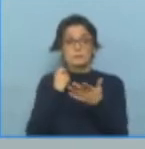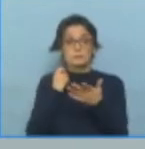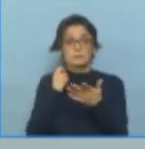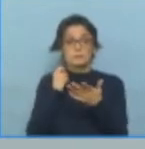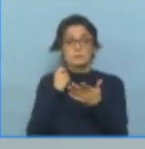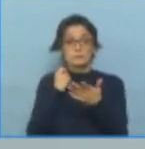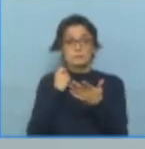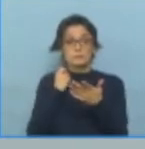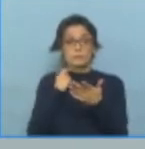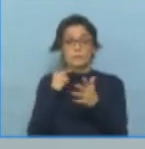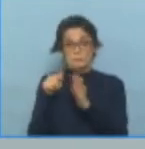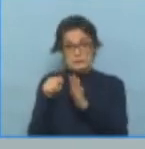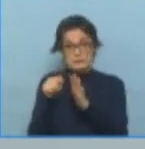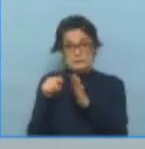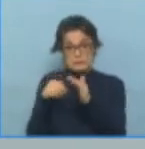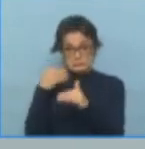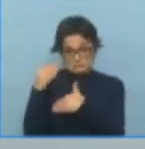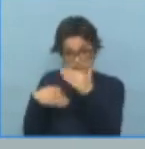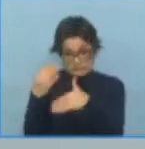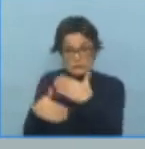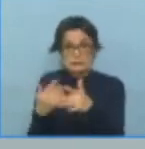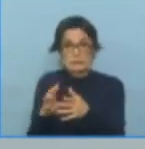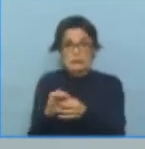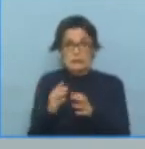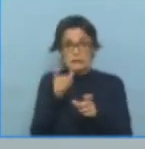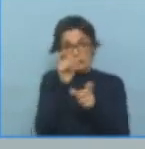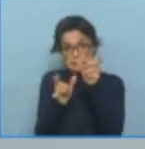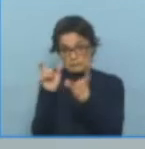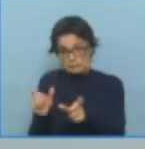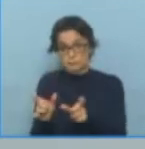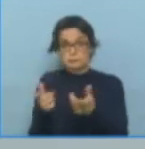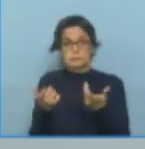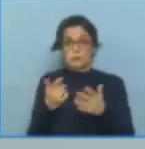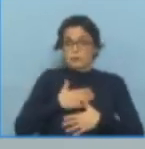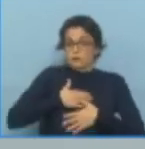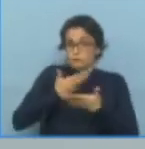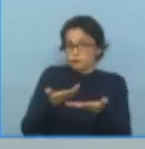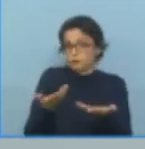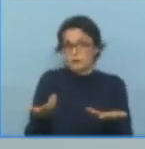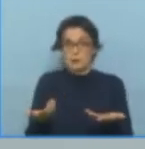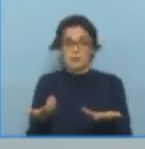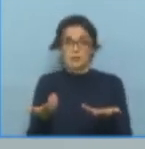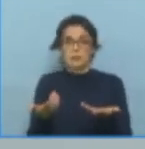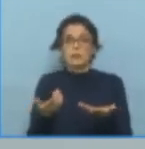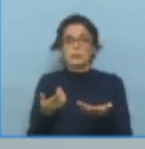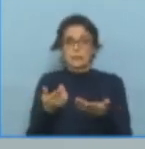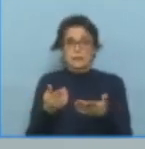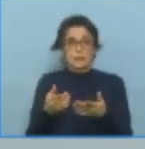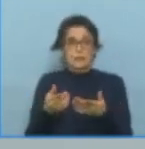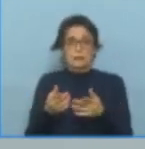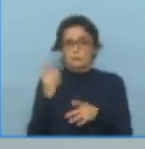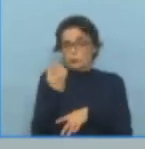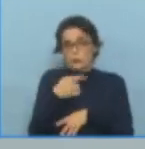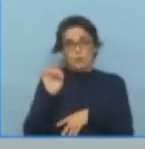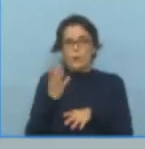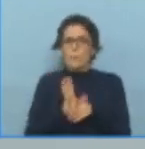a voluntários. Há hoje pessoas que, não sendo obrigadas, optam por assumir uma missão de ir ao encontro destas